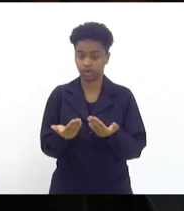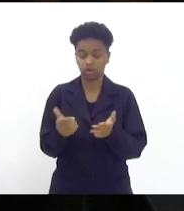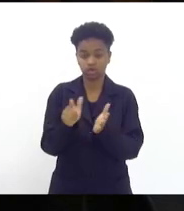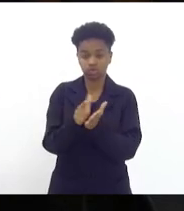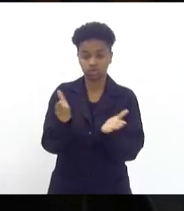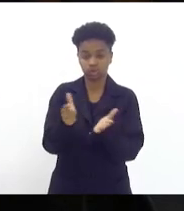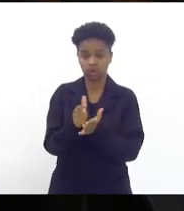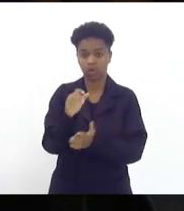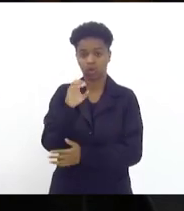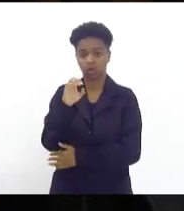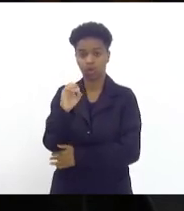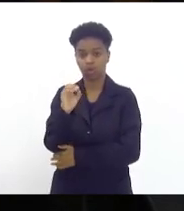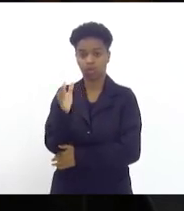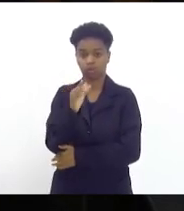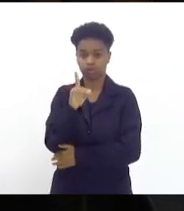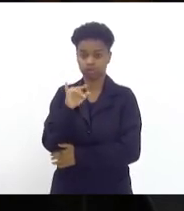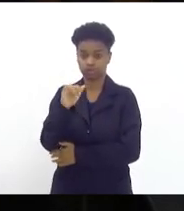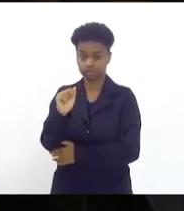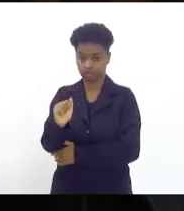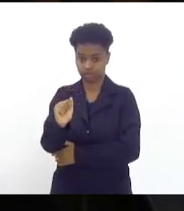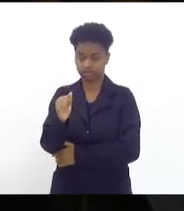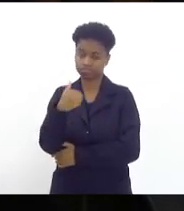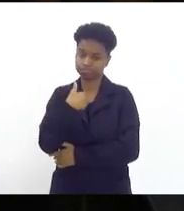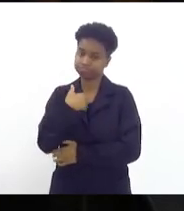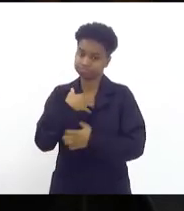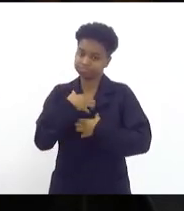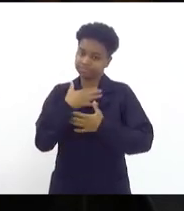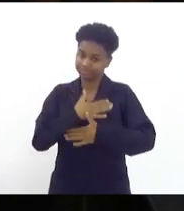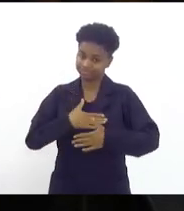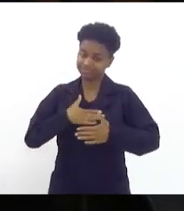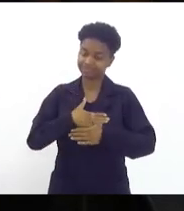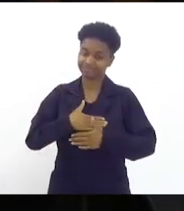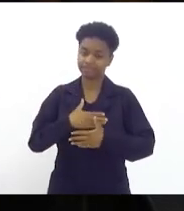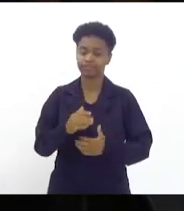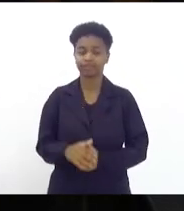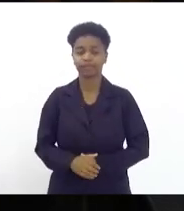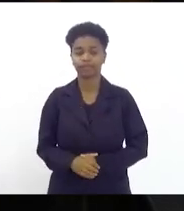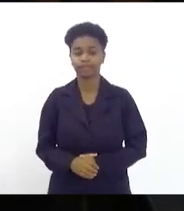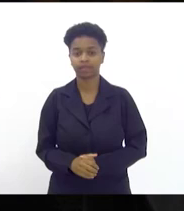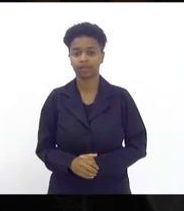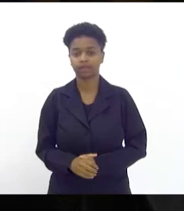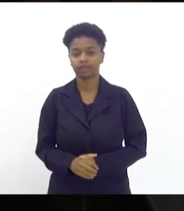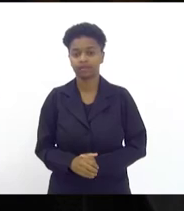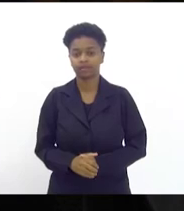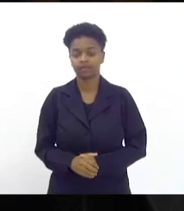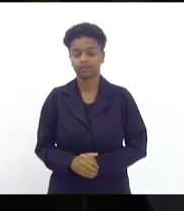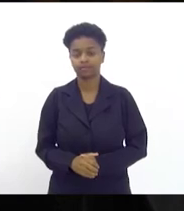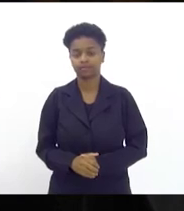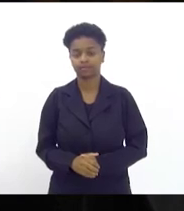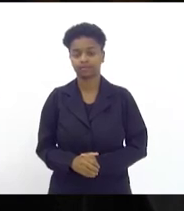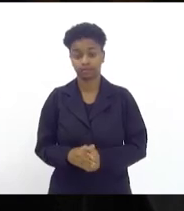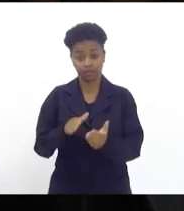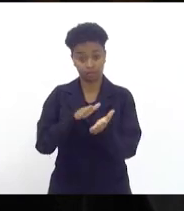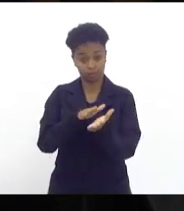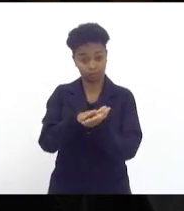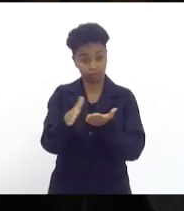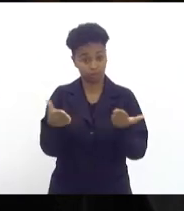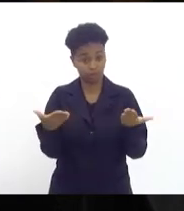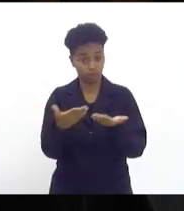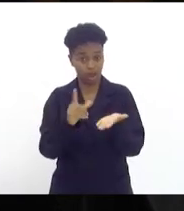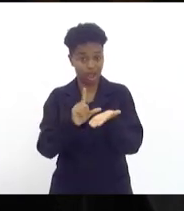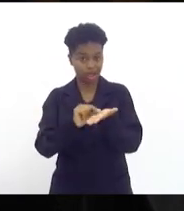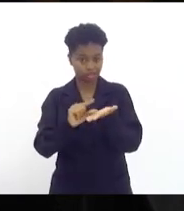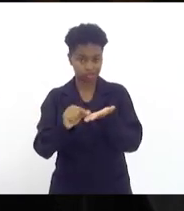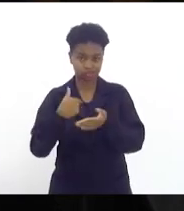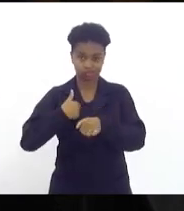Dia para minha satisfação fez publicar um artigo de mim